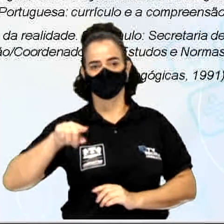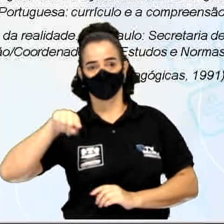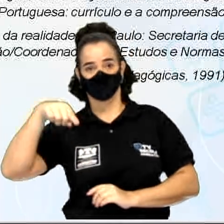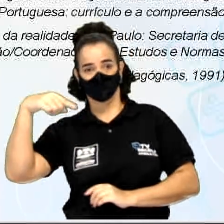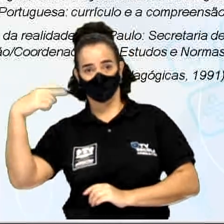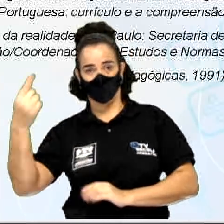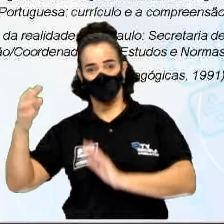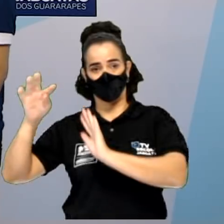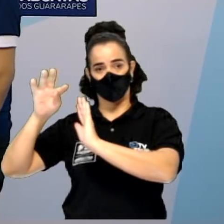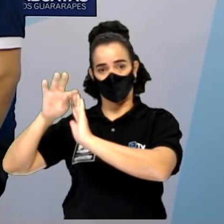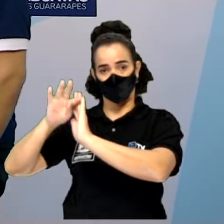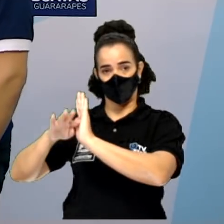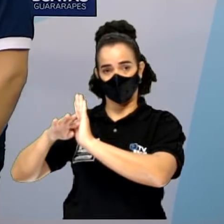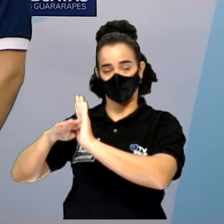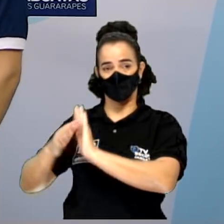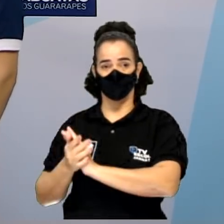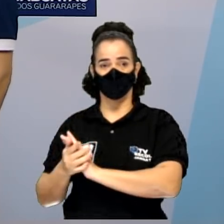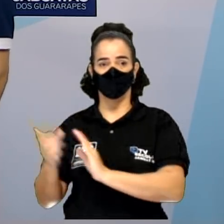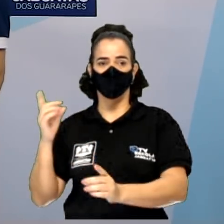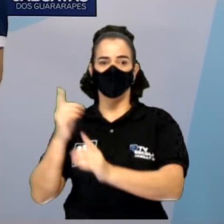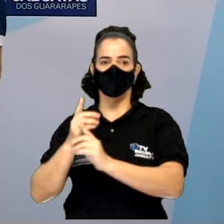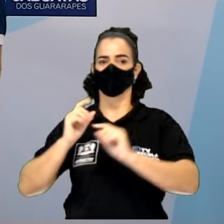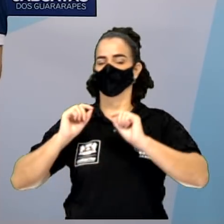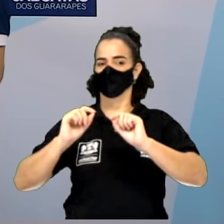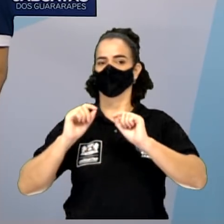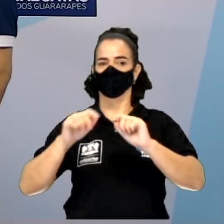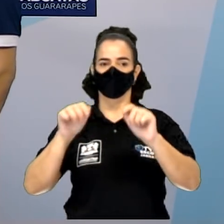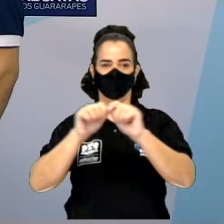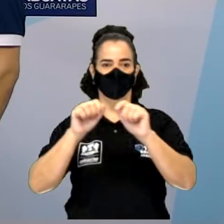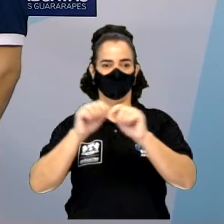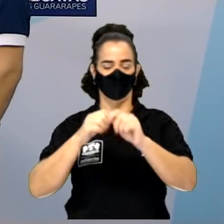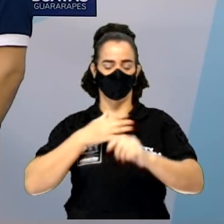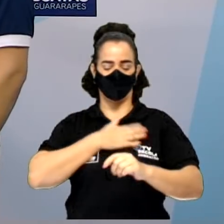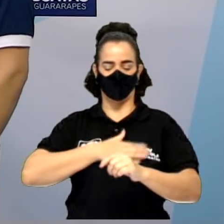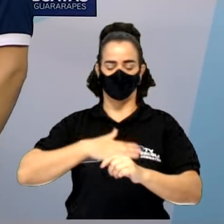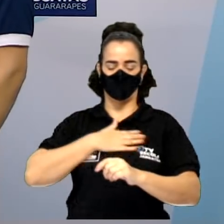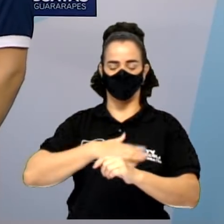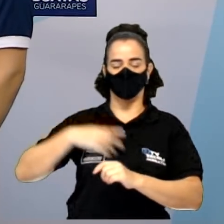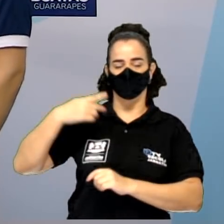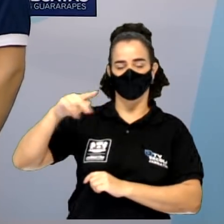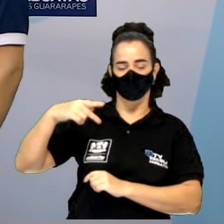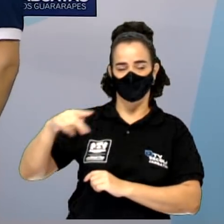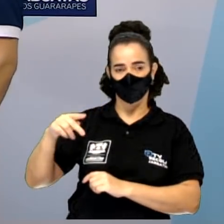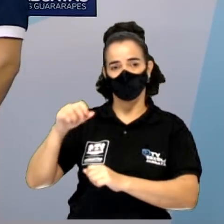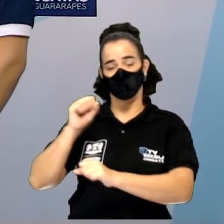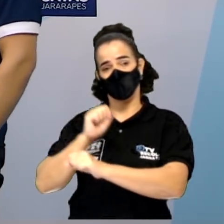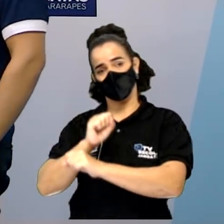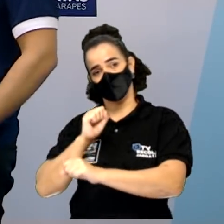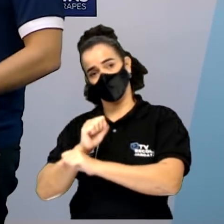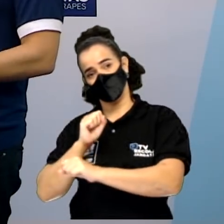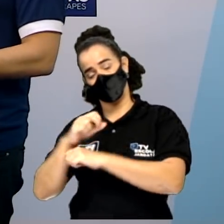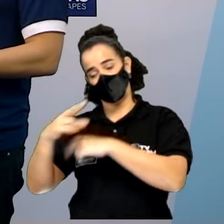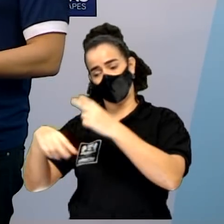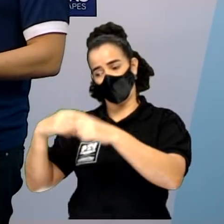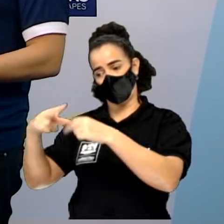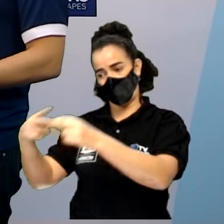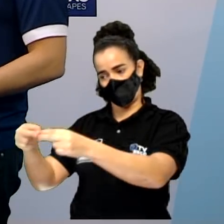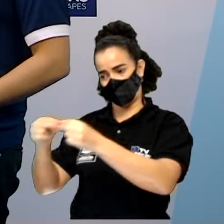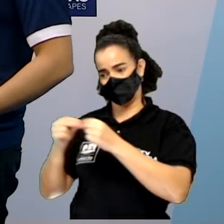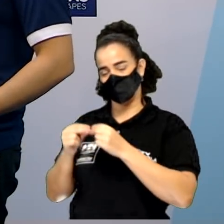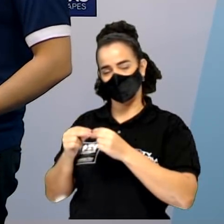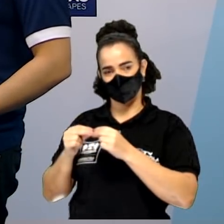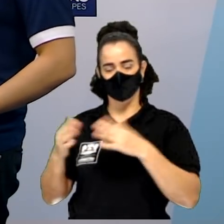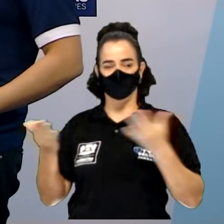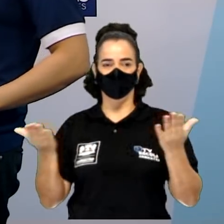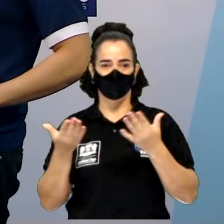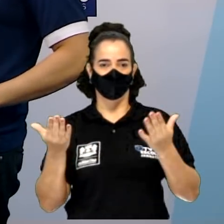lado, nós encontramos o seguinte. Me fizeram gostar dela e aguardar confiante o presente. Então, agora indo para a